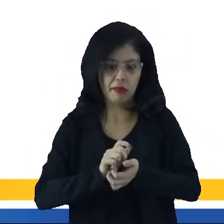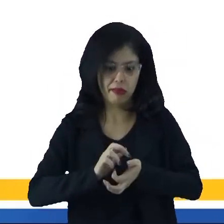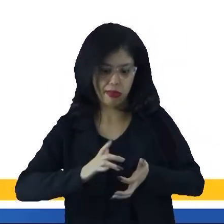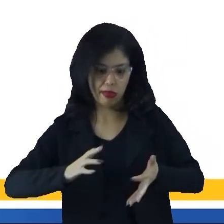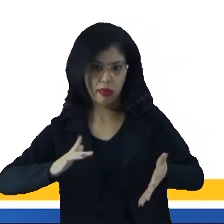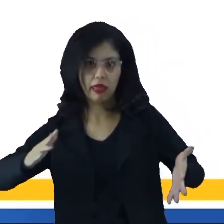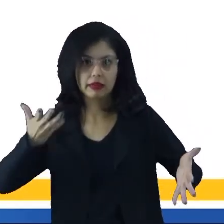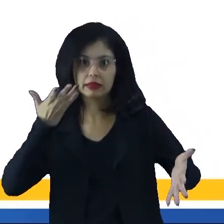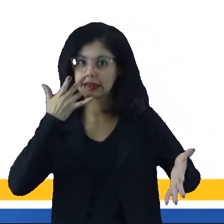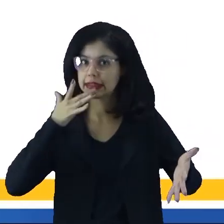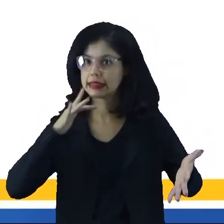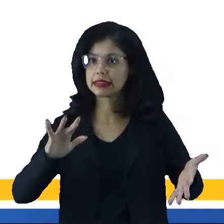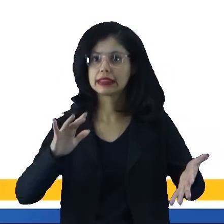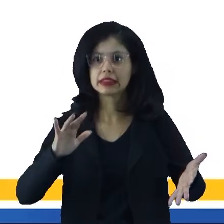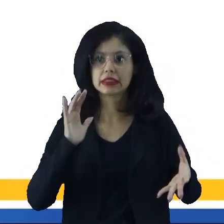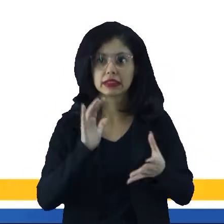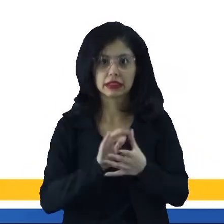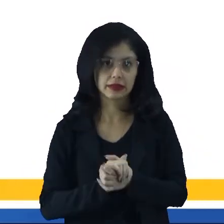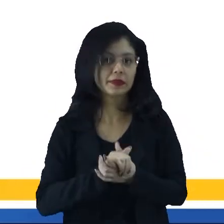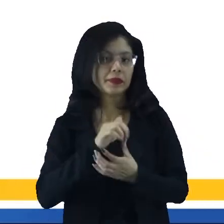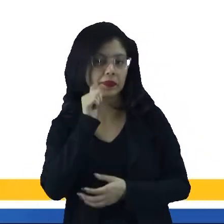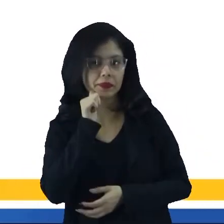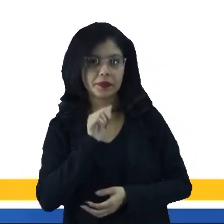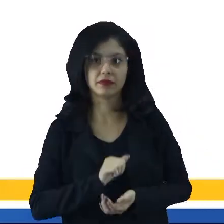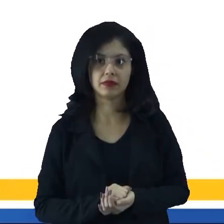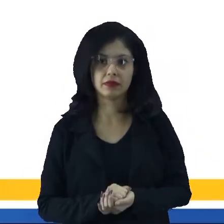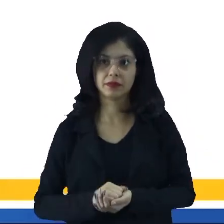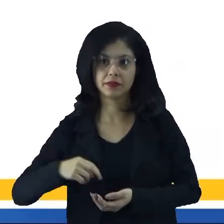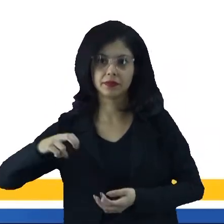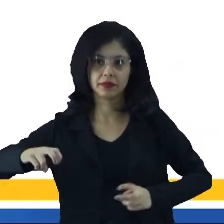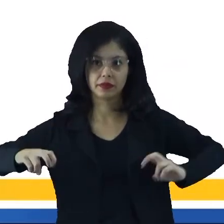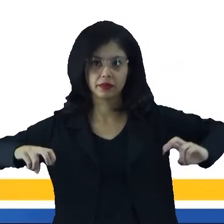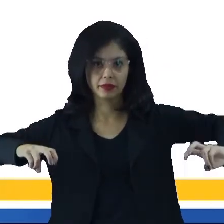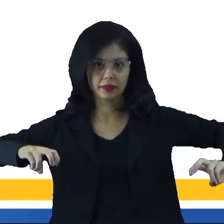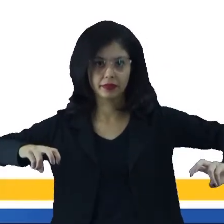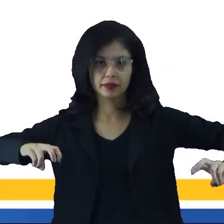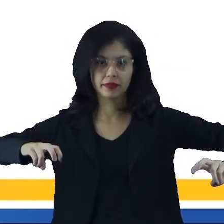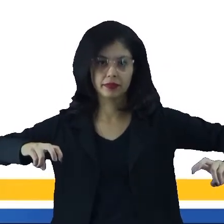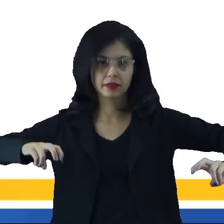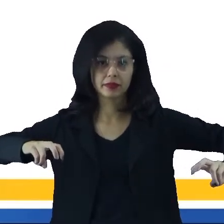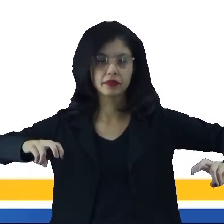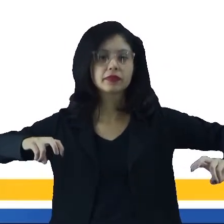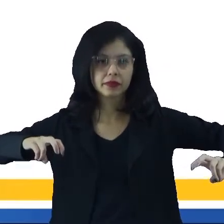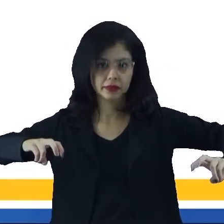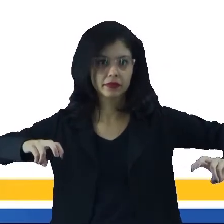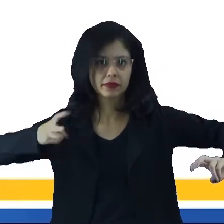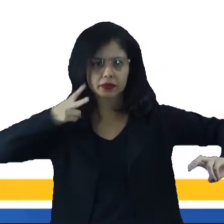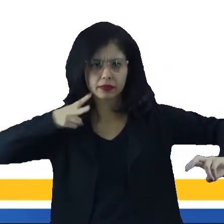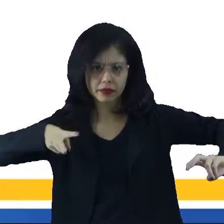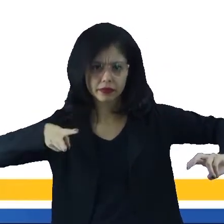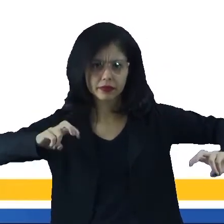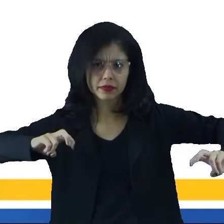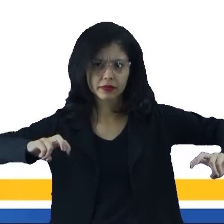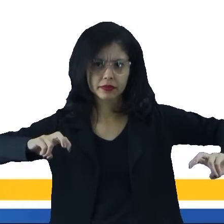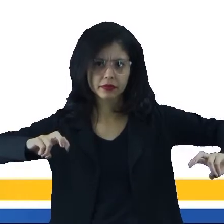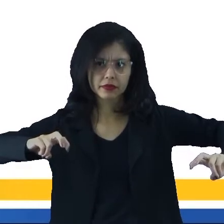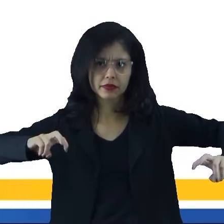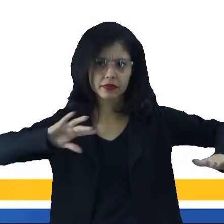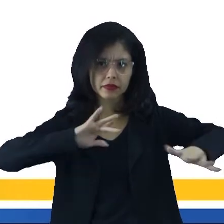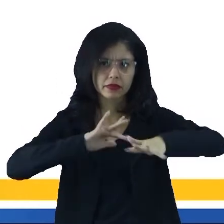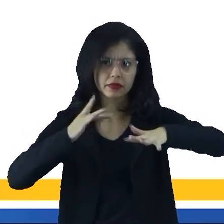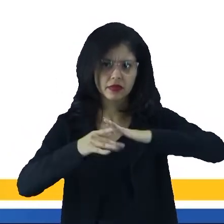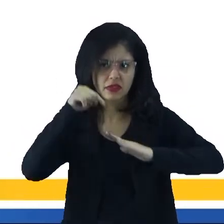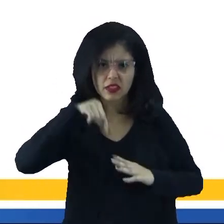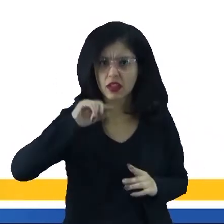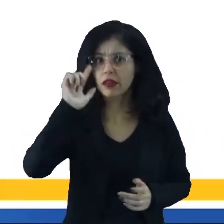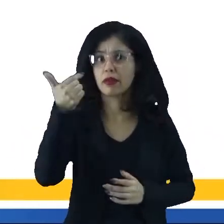criança e com a esposa lá, se você reparar, ela está bem na pontinha. Ó. Vocês viram o que ele diz? Ó? Rede social aqui